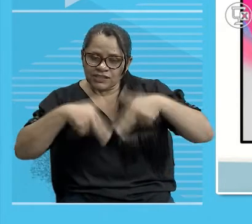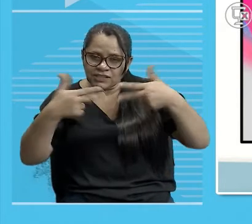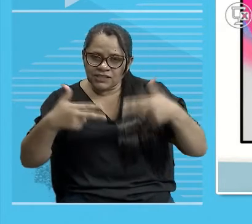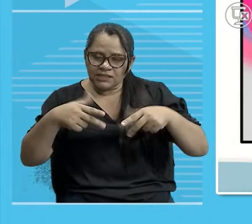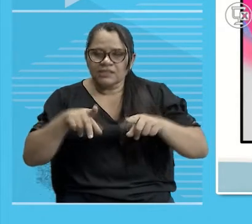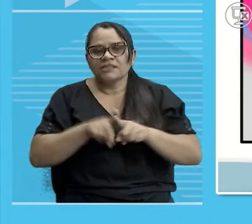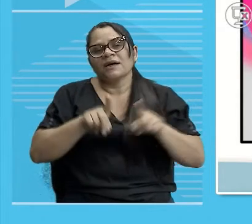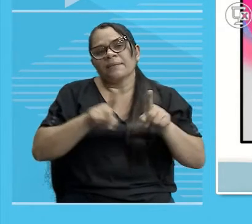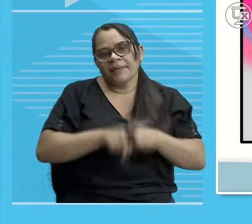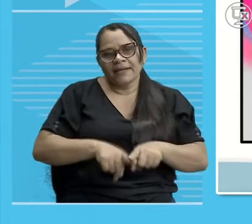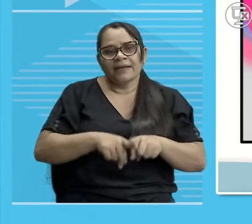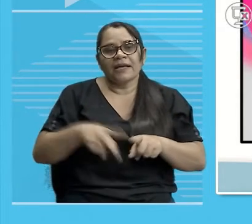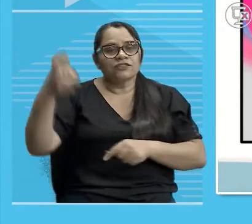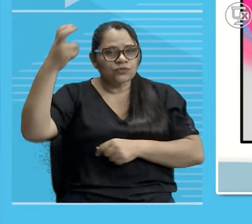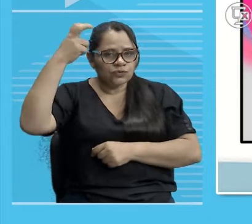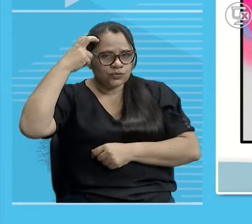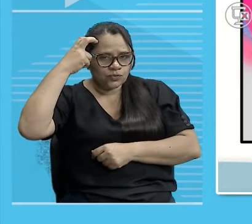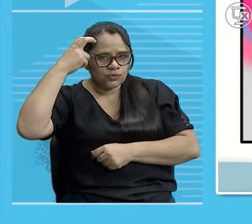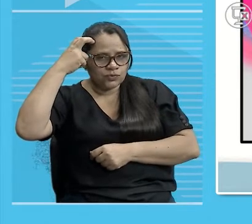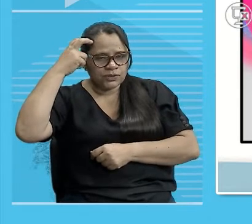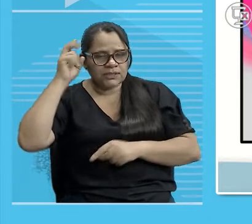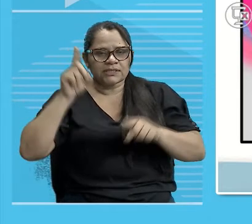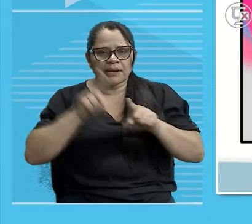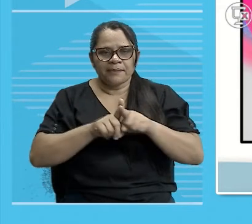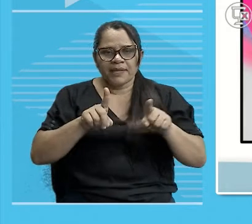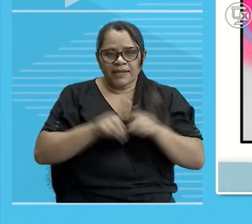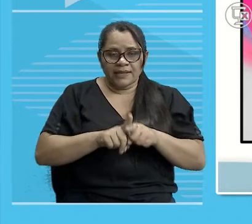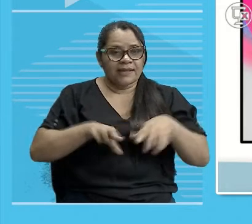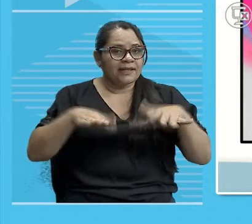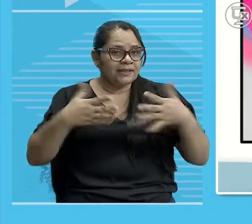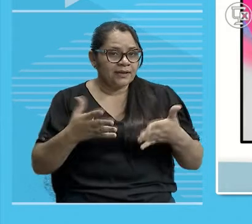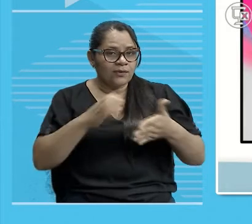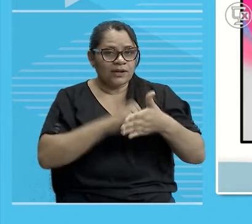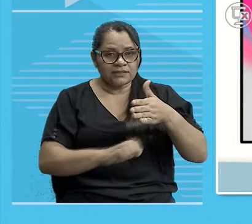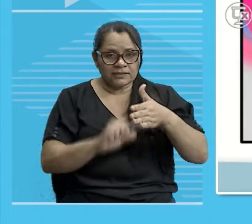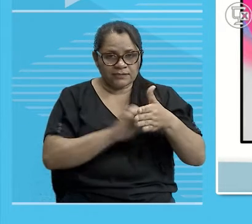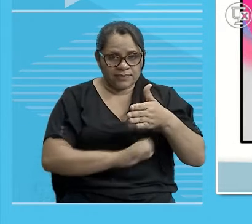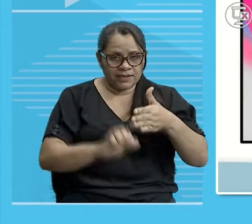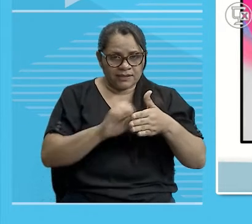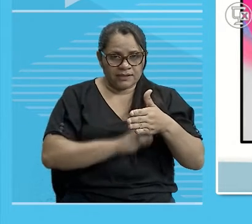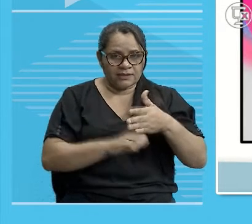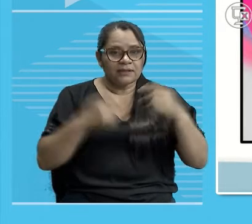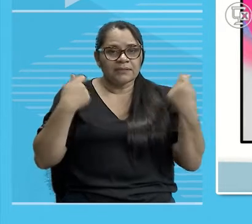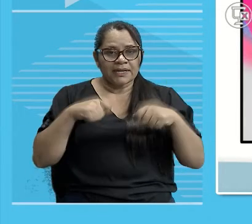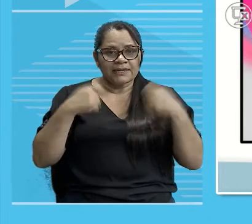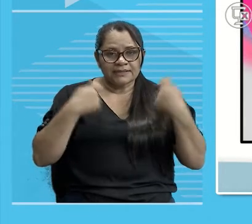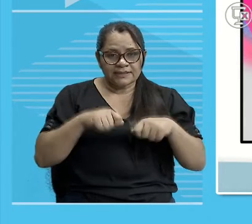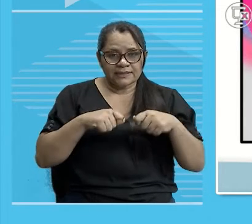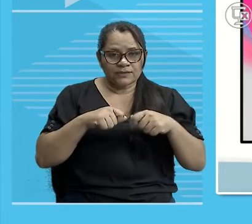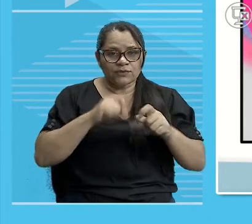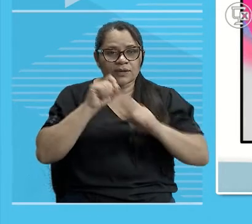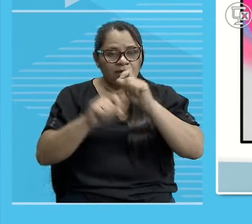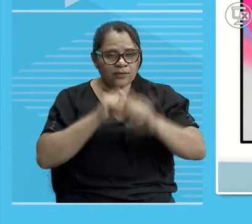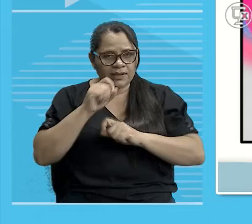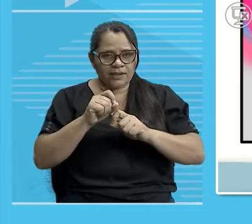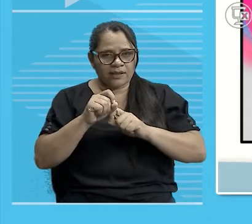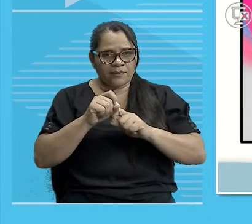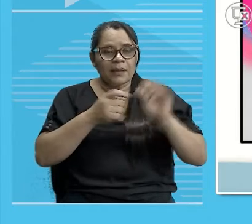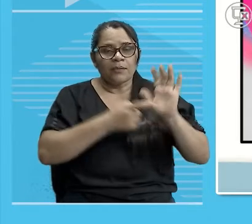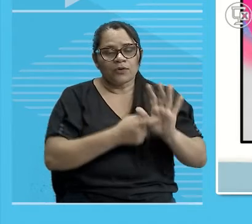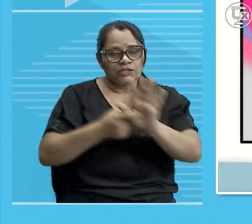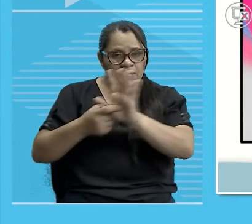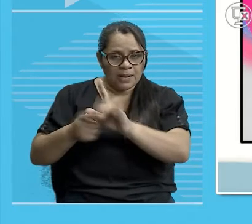as culturas e as empresas têm que ser um reflexo da sociedade Então